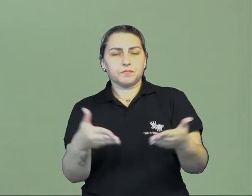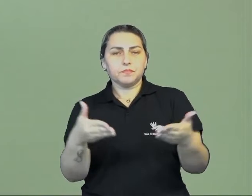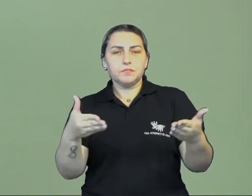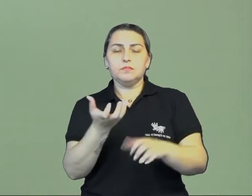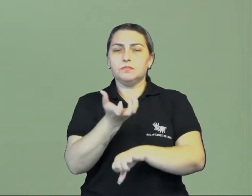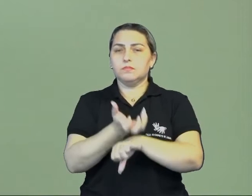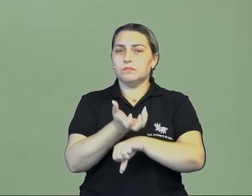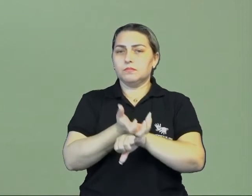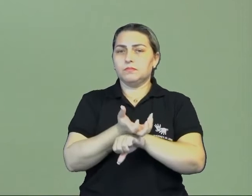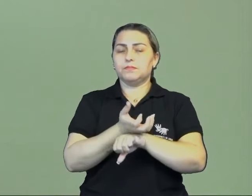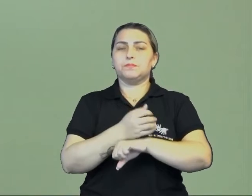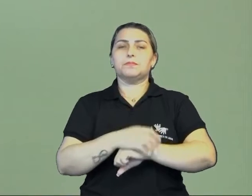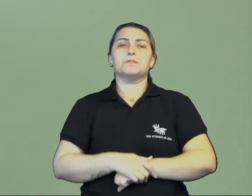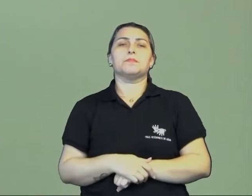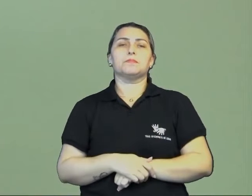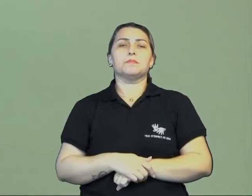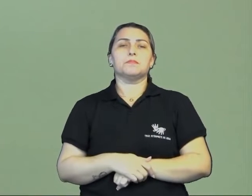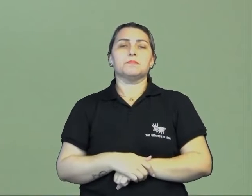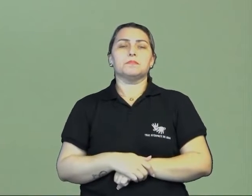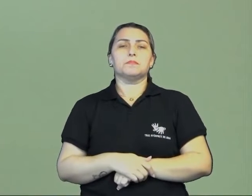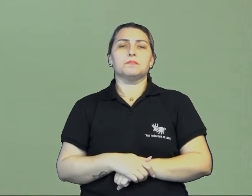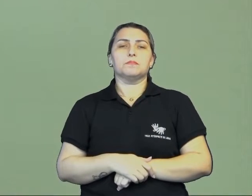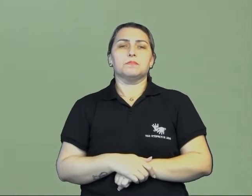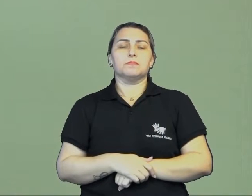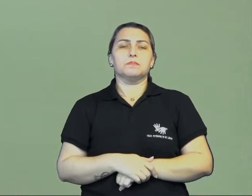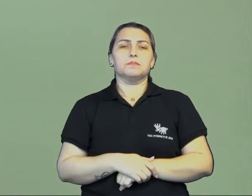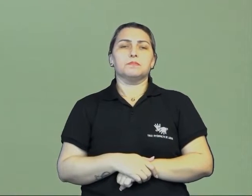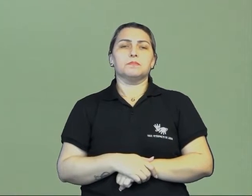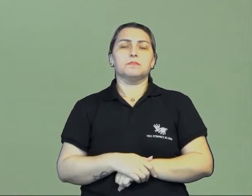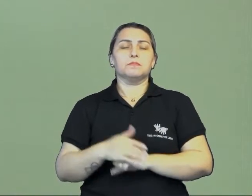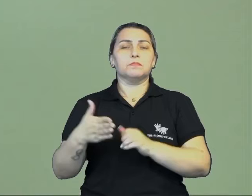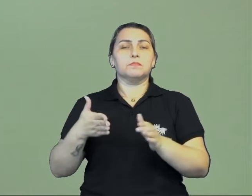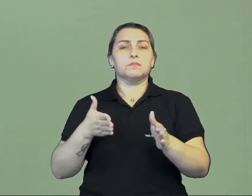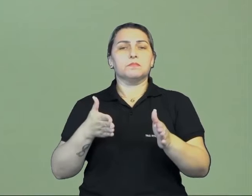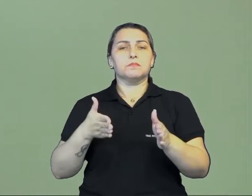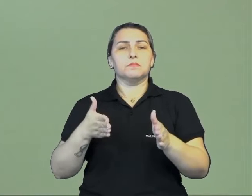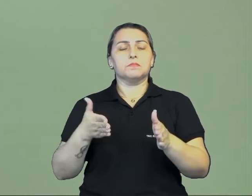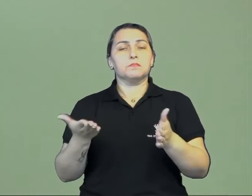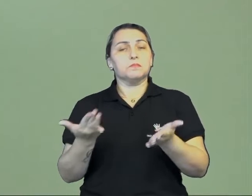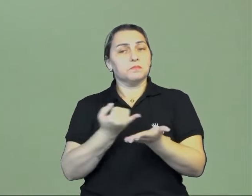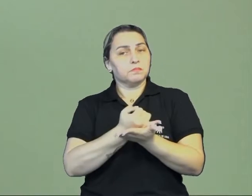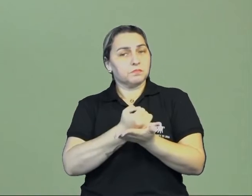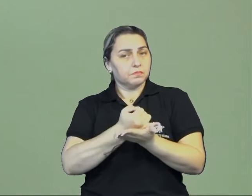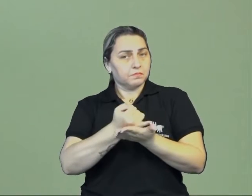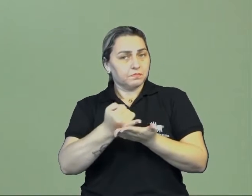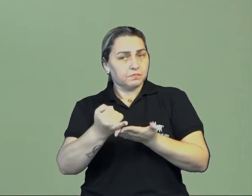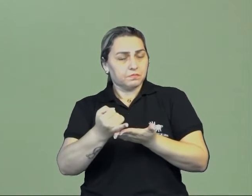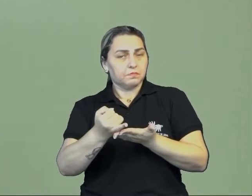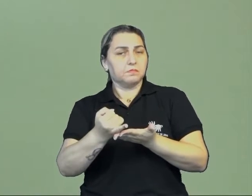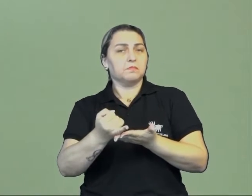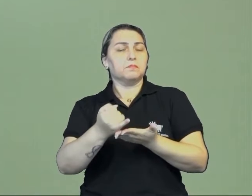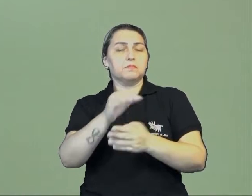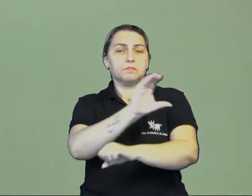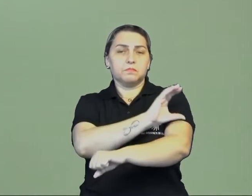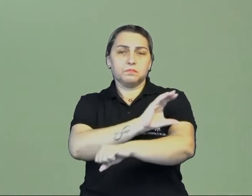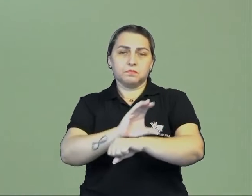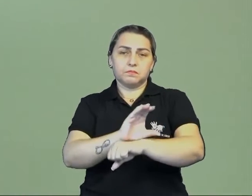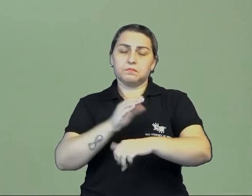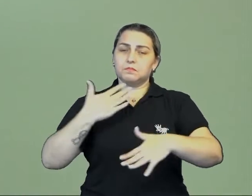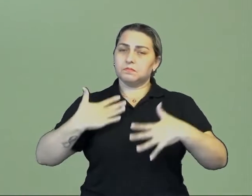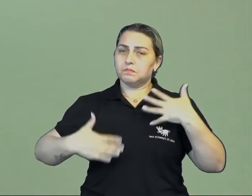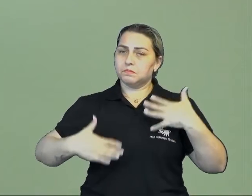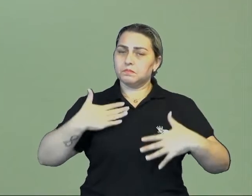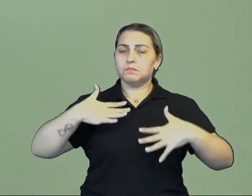disciplina e essa disciplina ela preza por direcionar ou introduzir, como foi dito, na cultura corporal